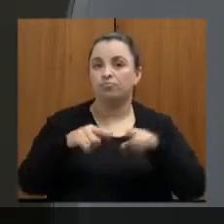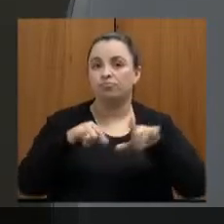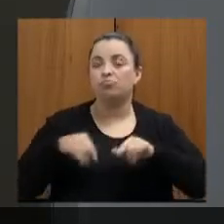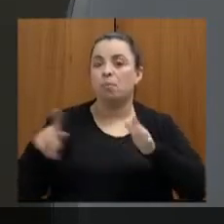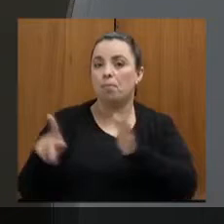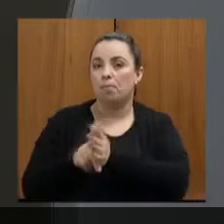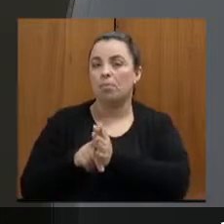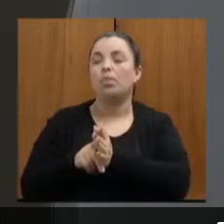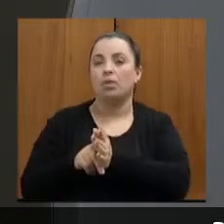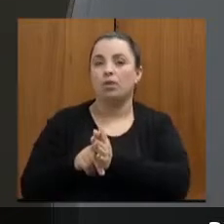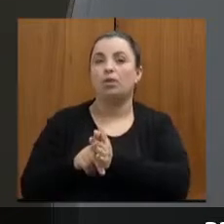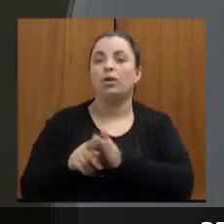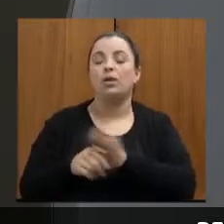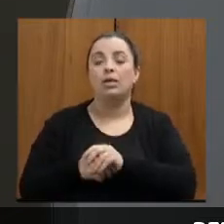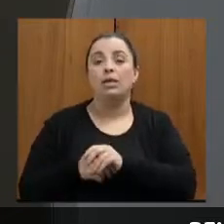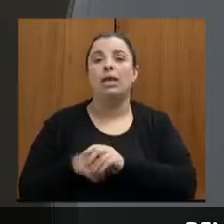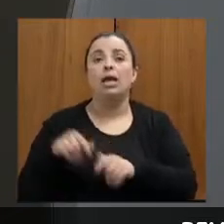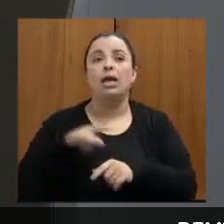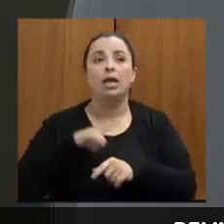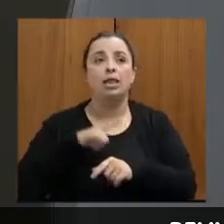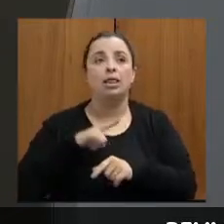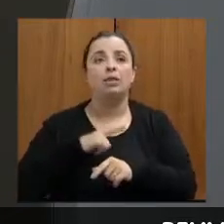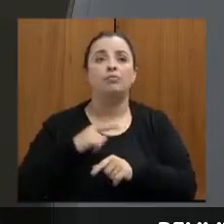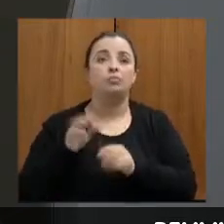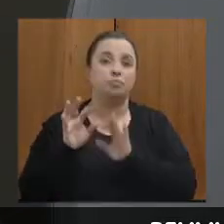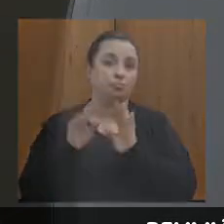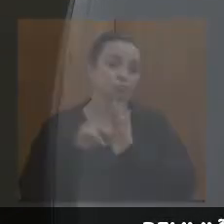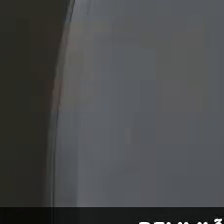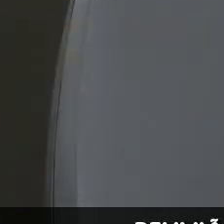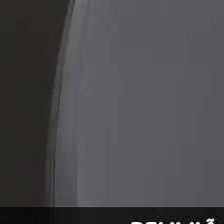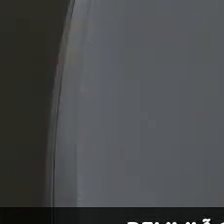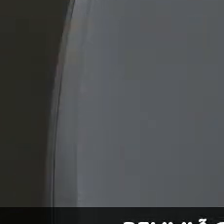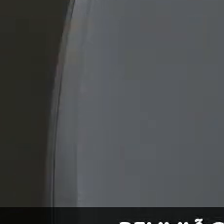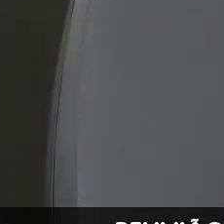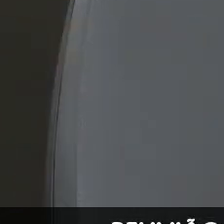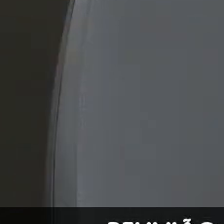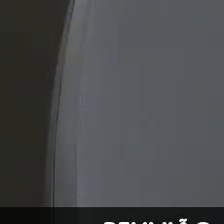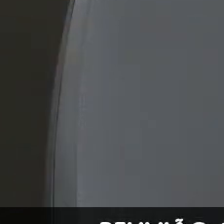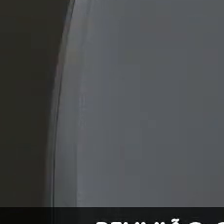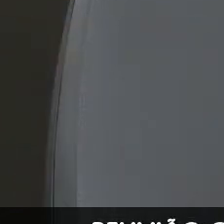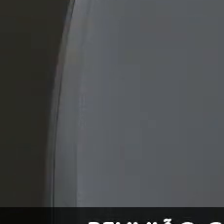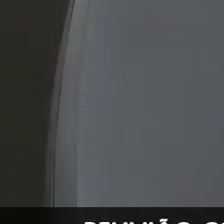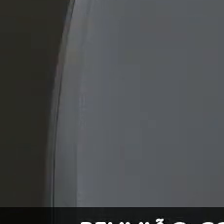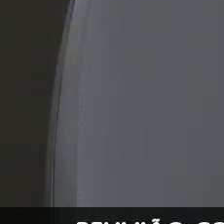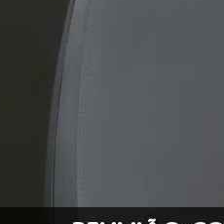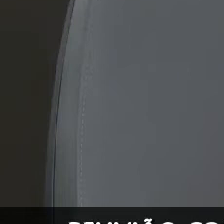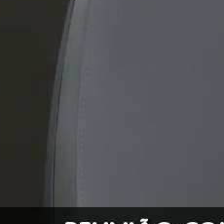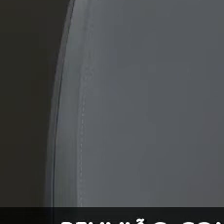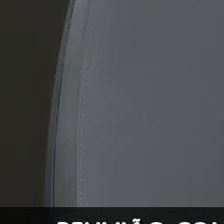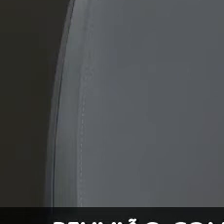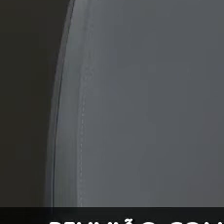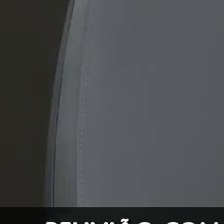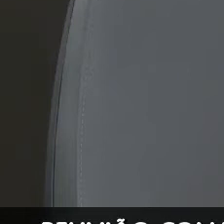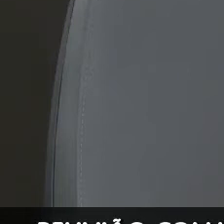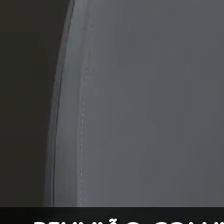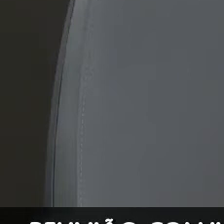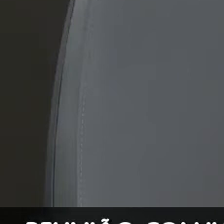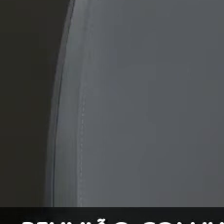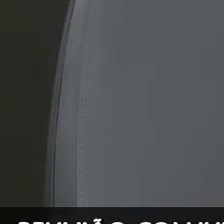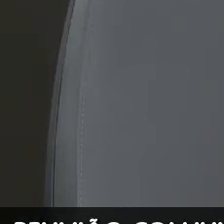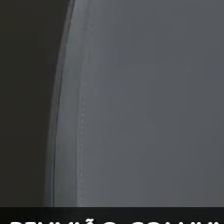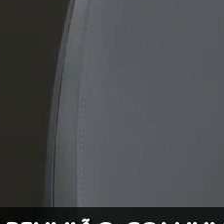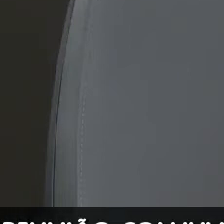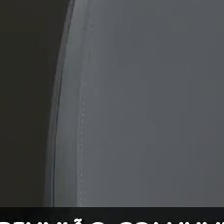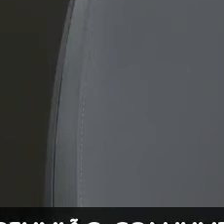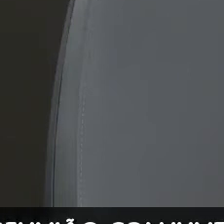Assembleia tramitam que facilita a questão da regularização fundiária tanto Urbana quanto Rural é e ele tá